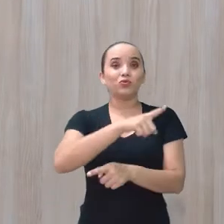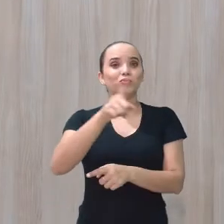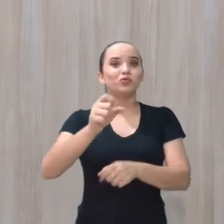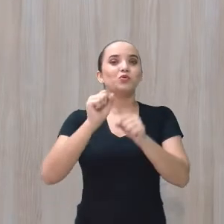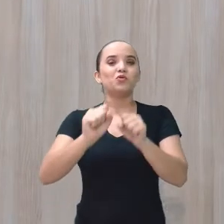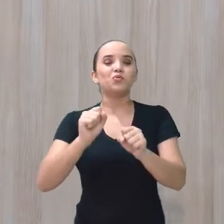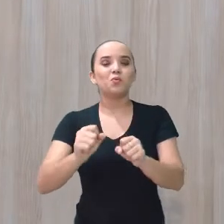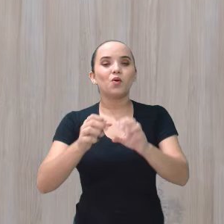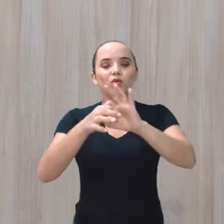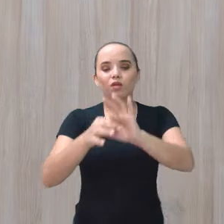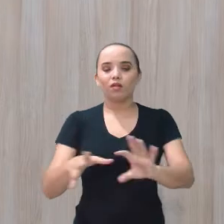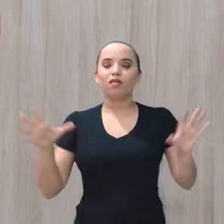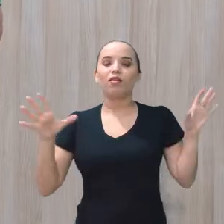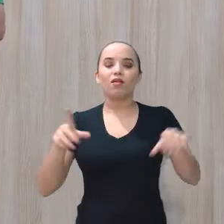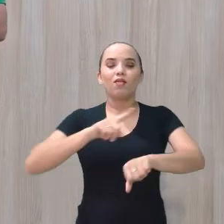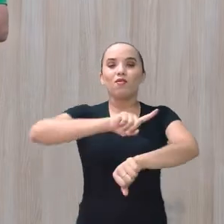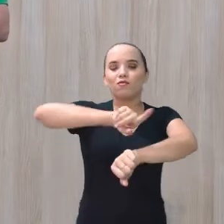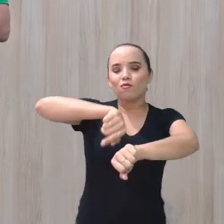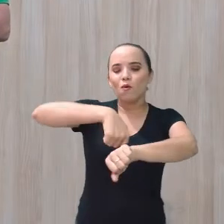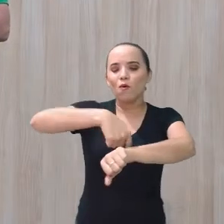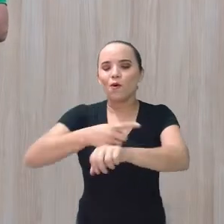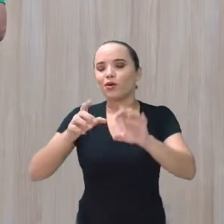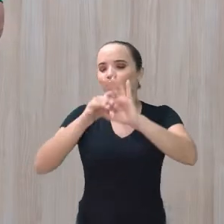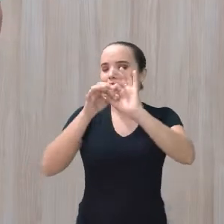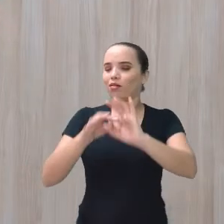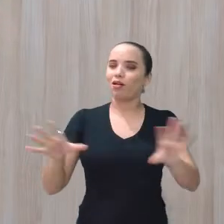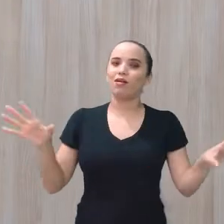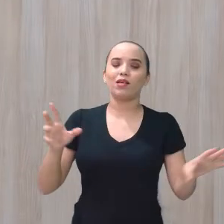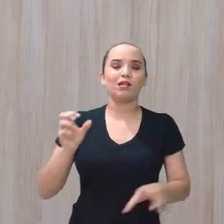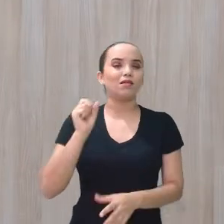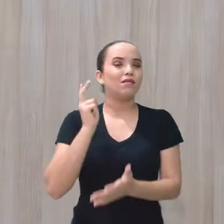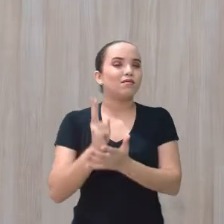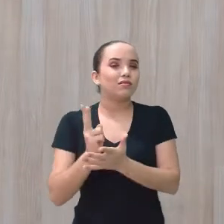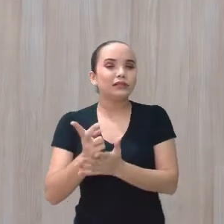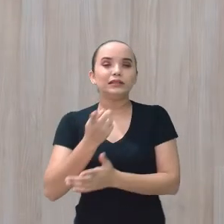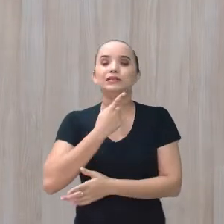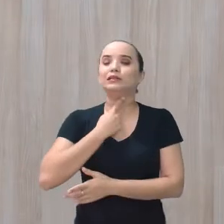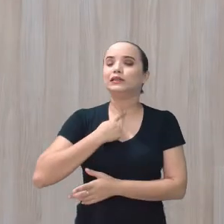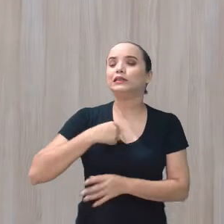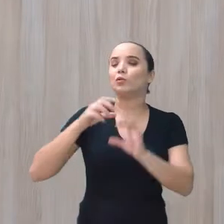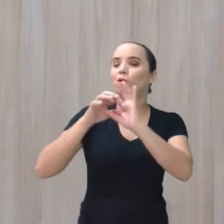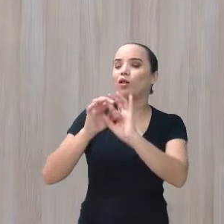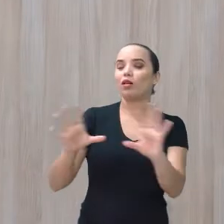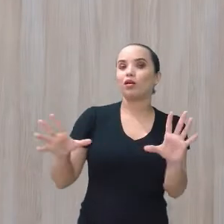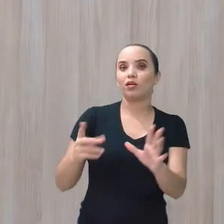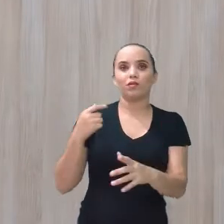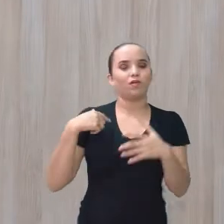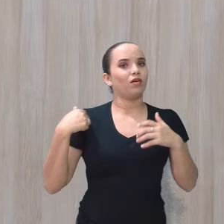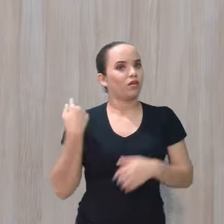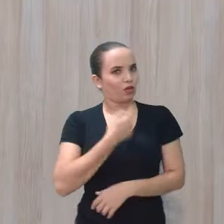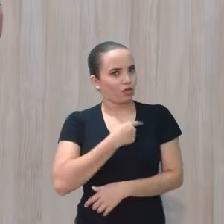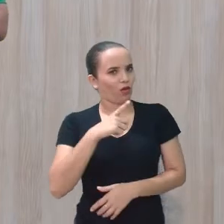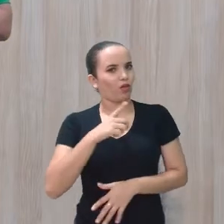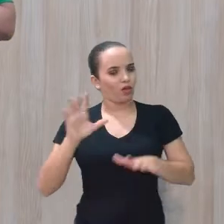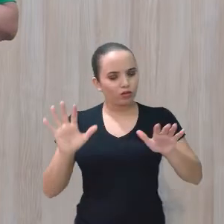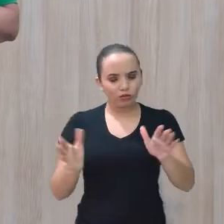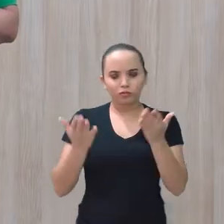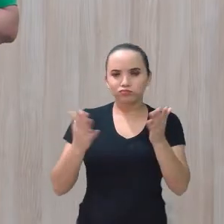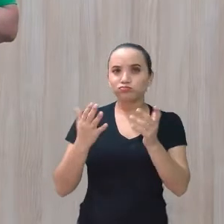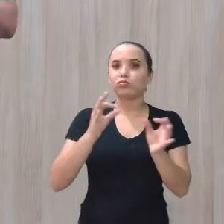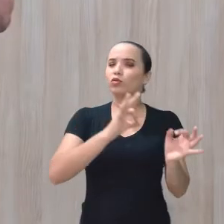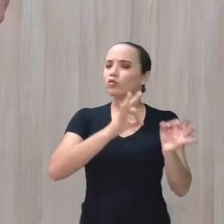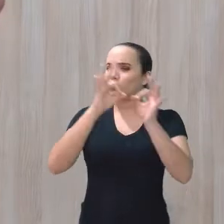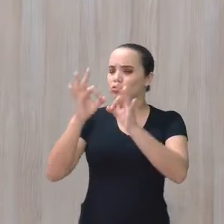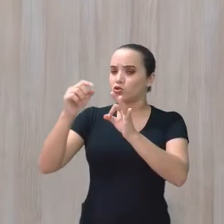o horário que quiser. E sempre incentivamos vocês a assistirem todas as aulas no